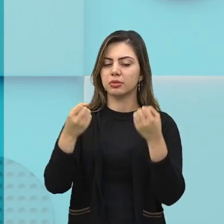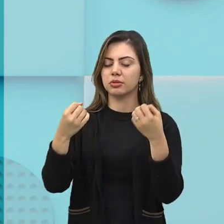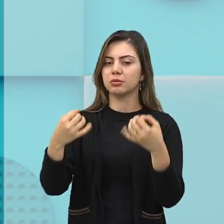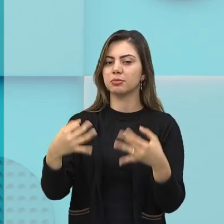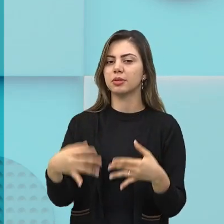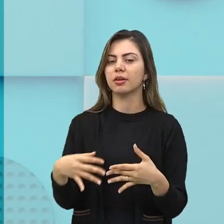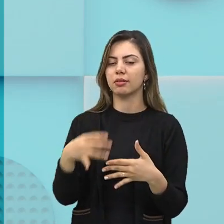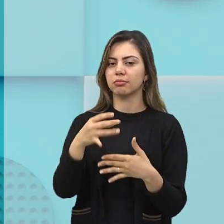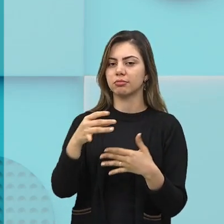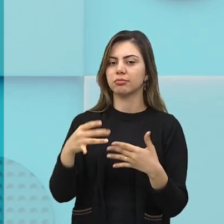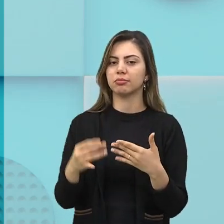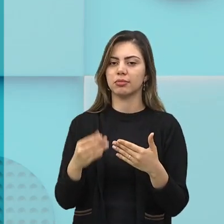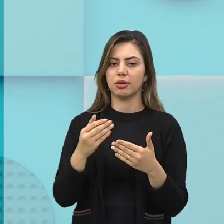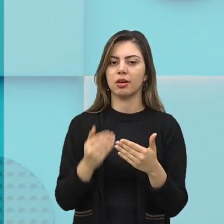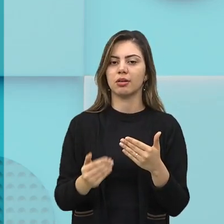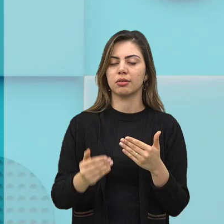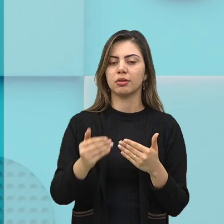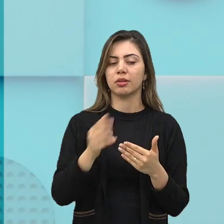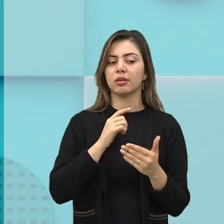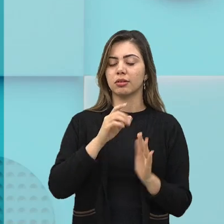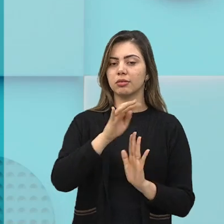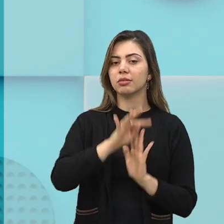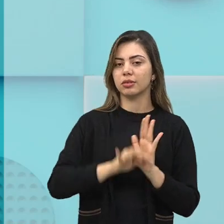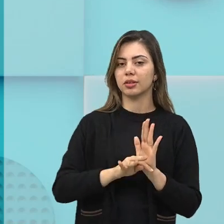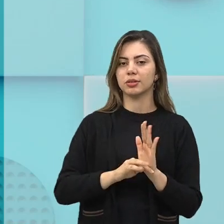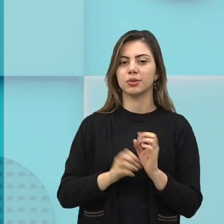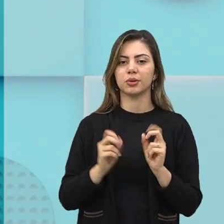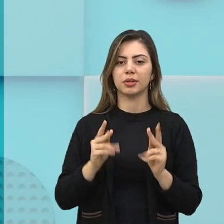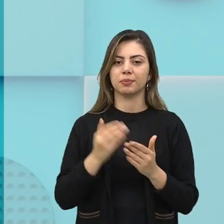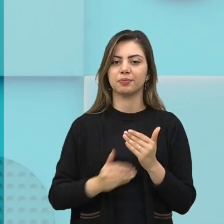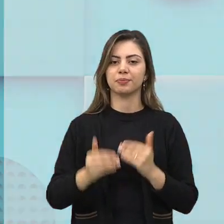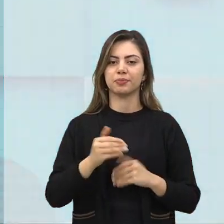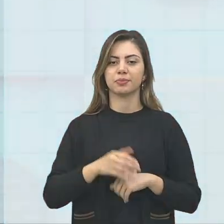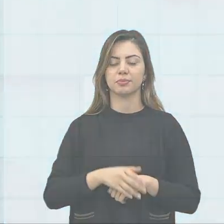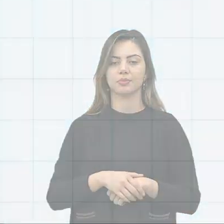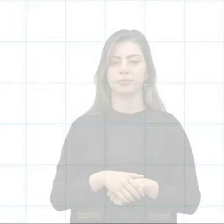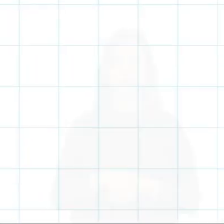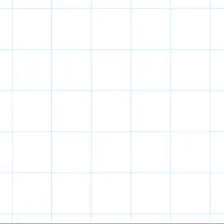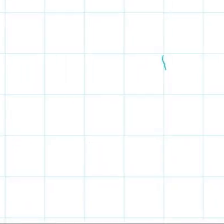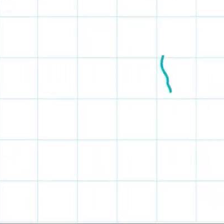vai ver tudo a partir de alguns textos que nós trouxemos. Então vamos para a nossa aula.